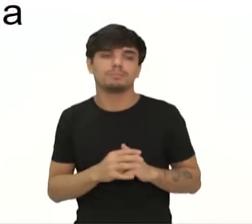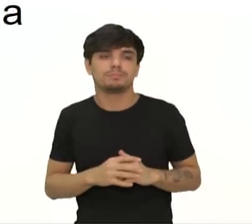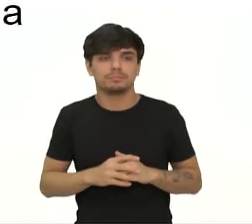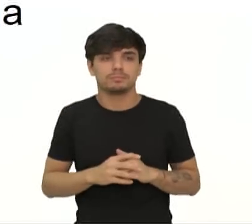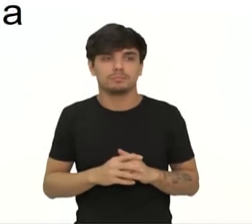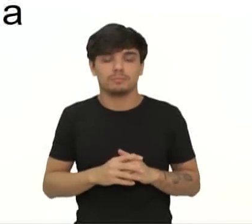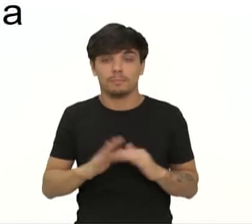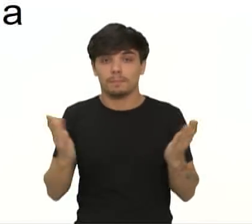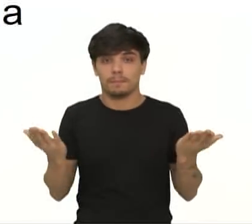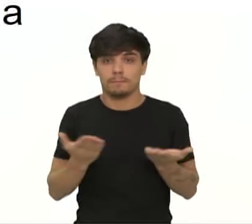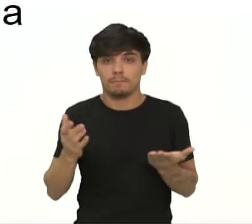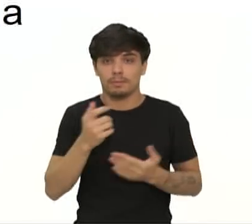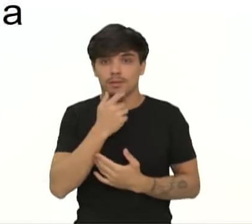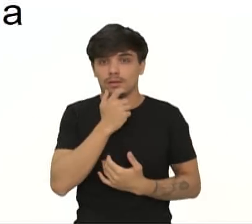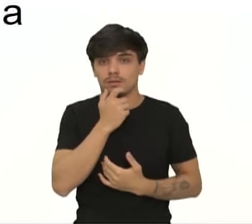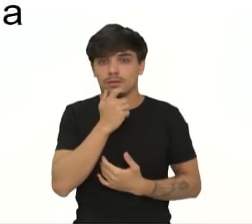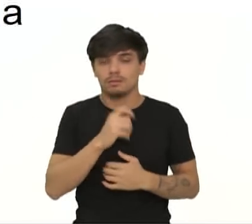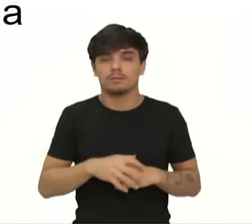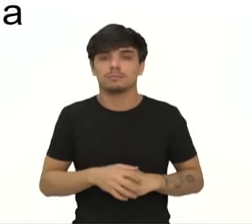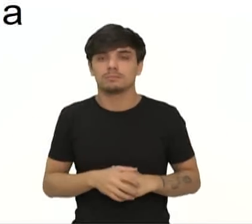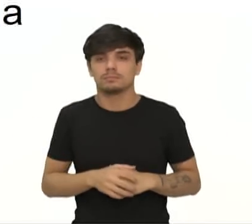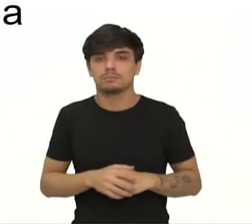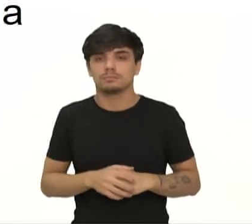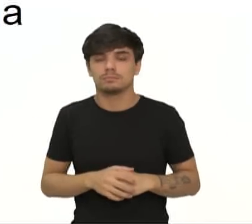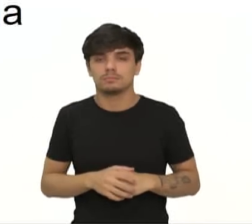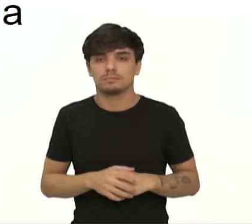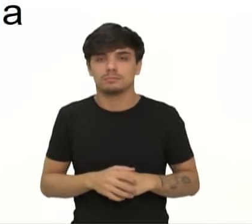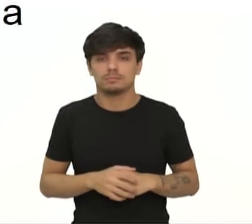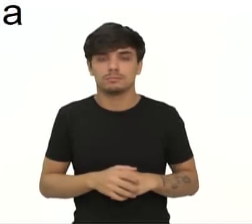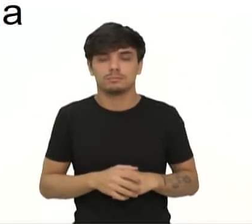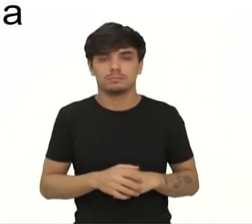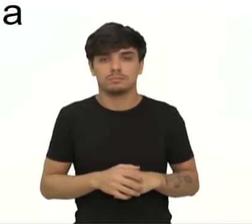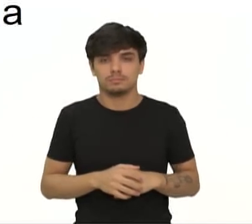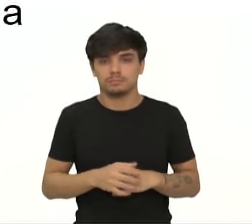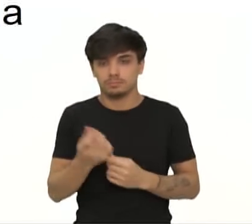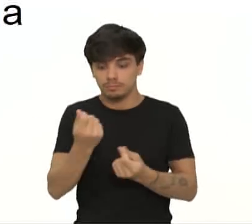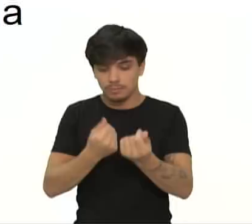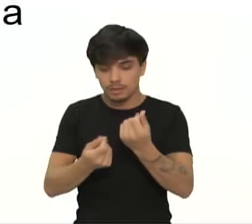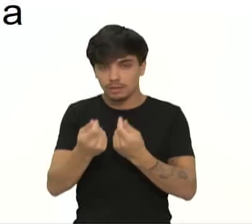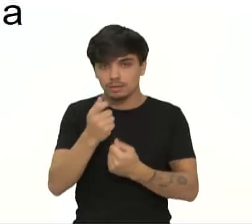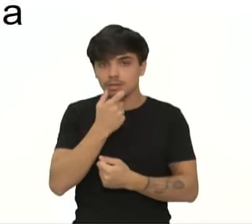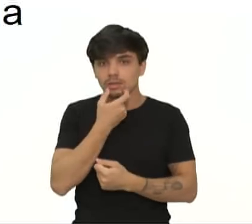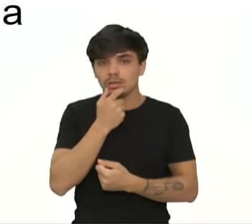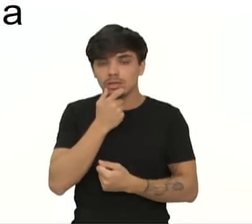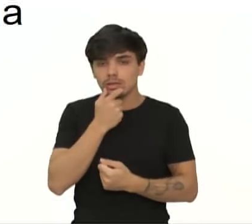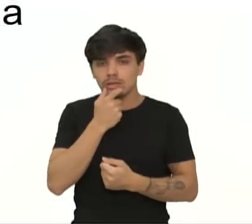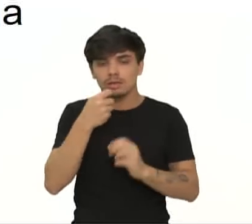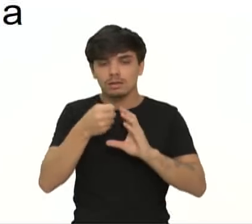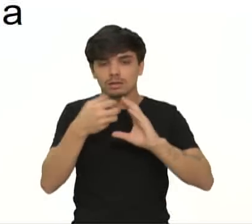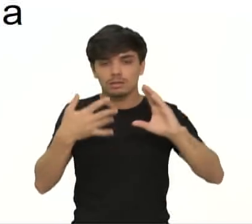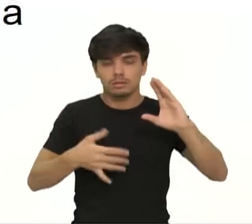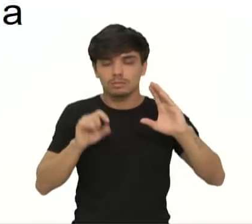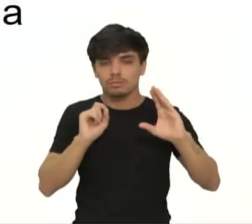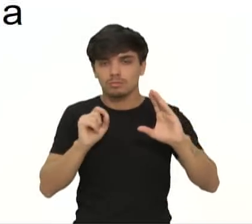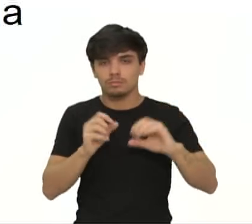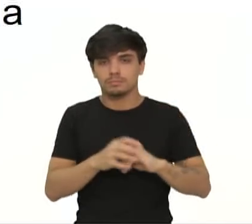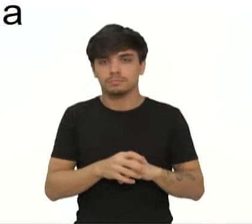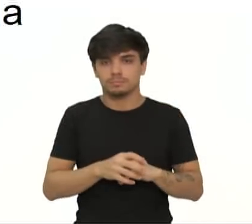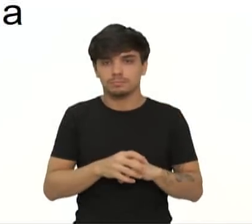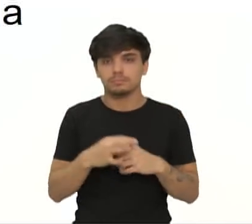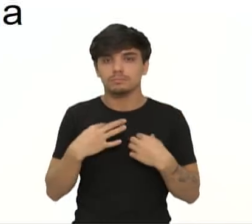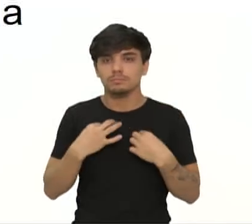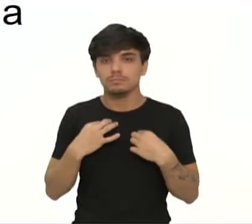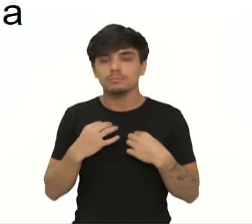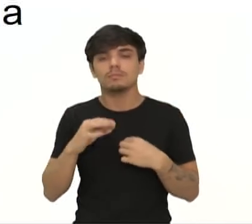Inglaterra, vamos lá. O mercantilismo inglês caracterizou-se pelas manufaturas têxteis, os